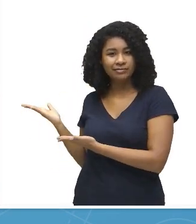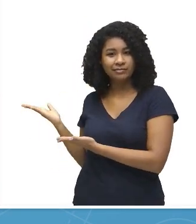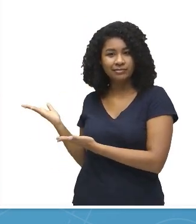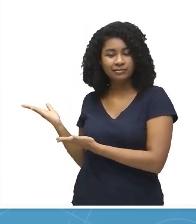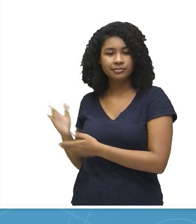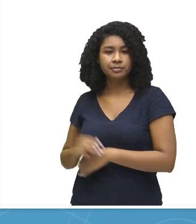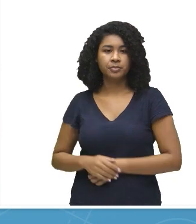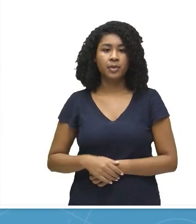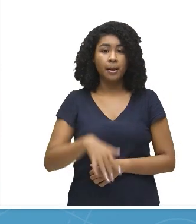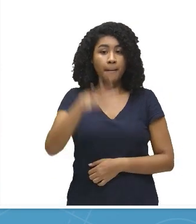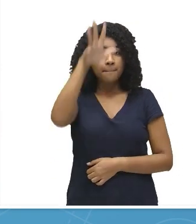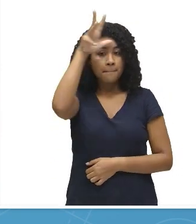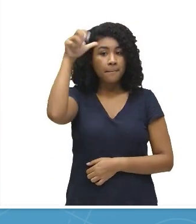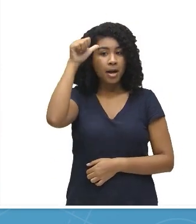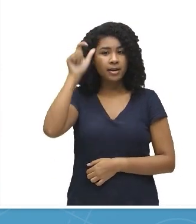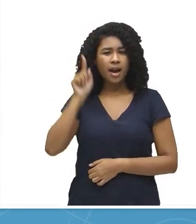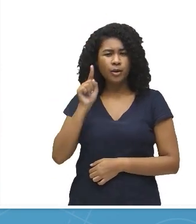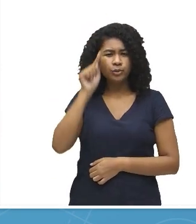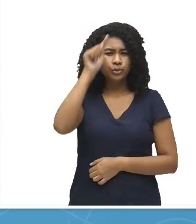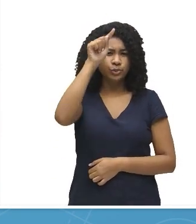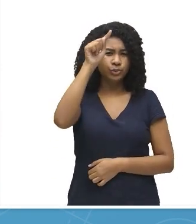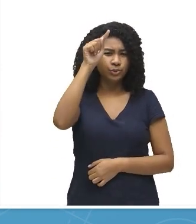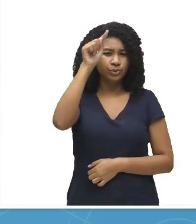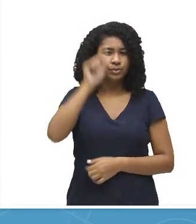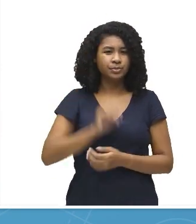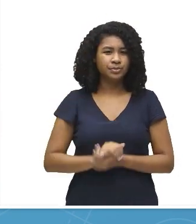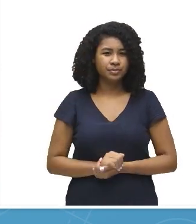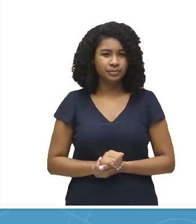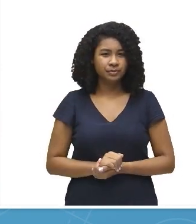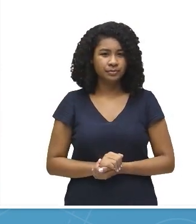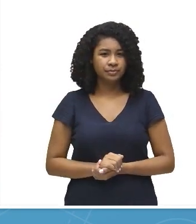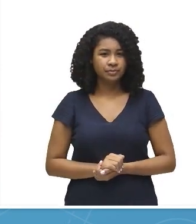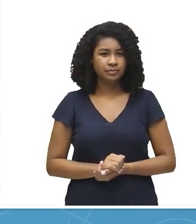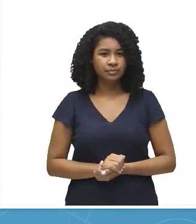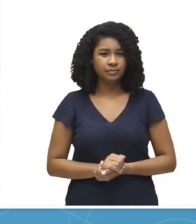circular aqui em Manaus para vocês, entre outros